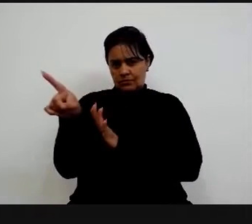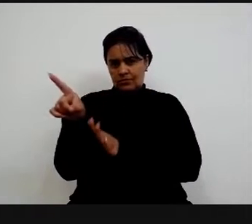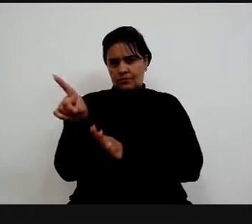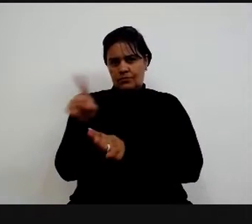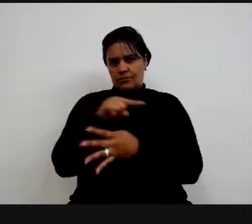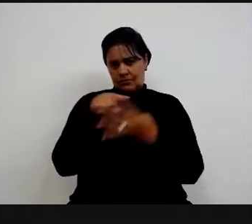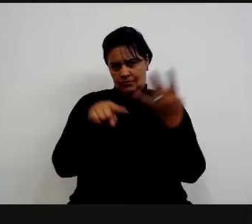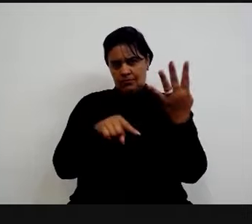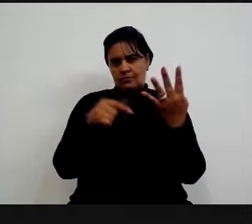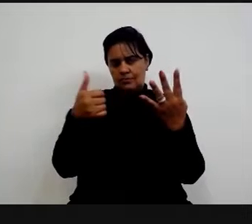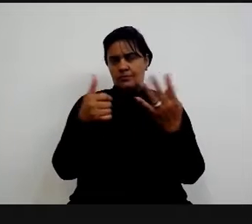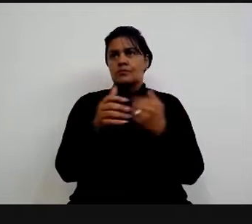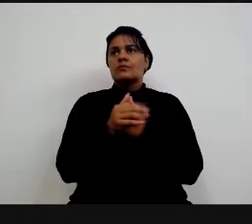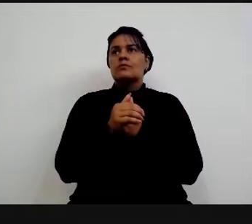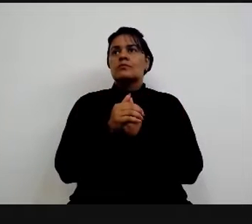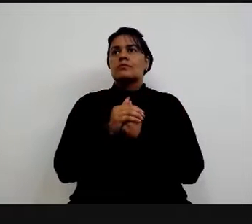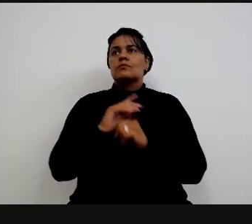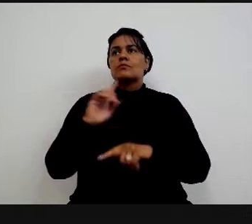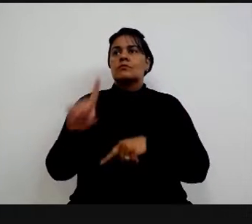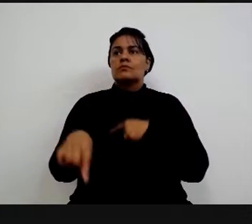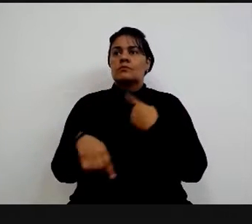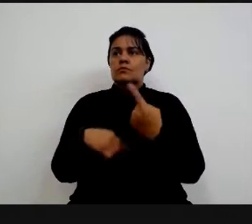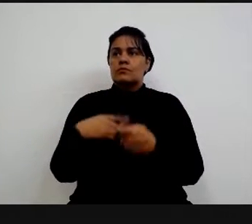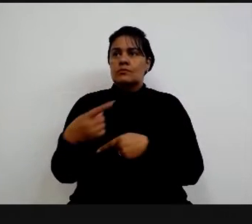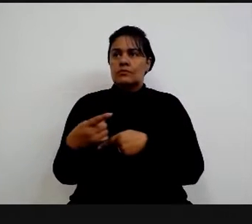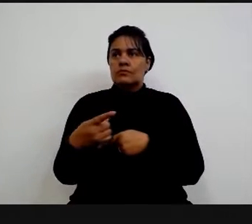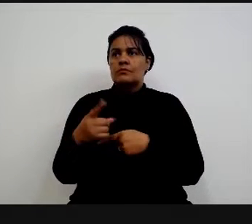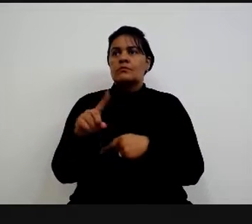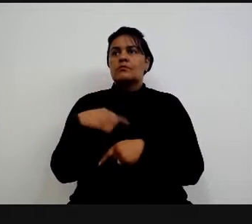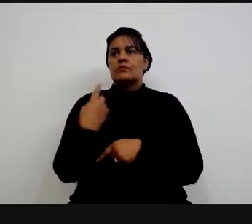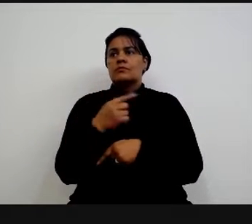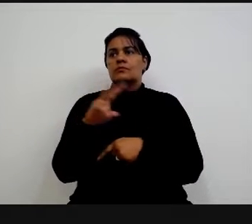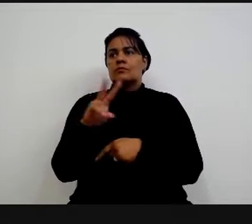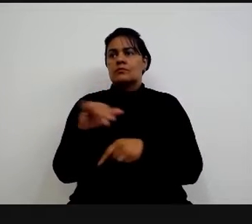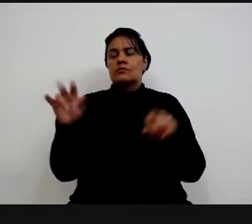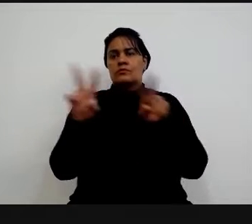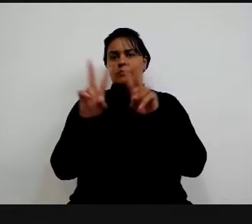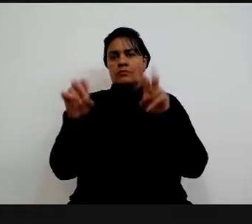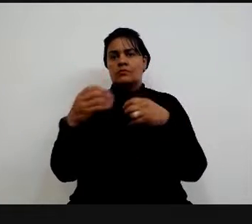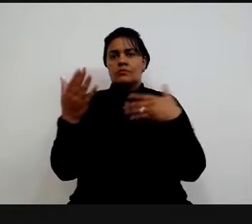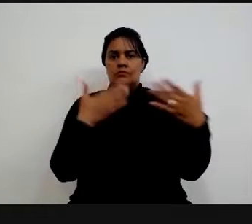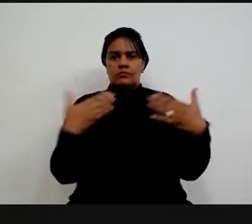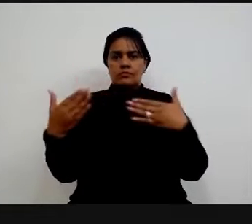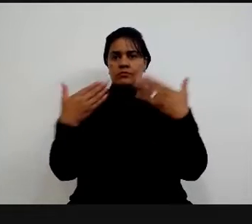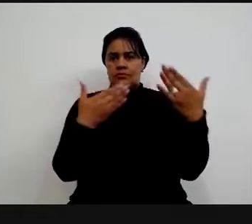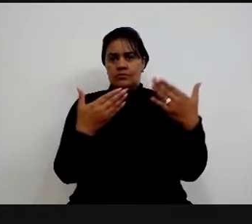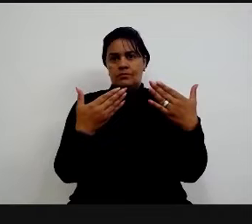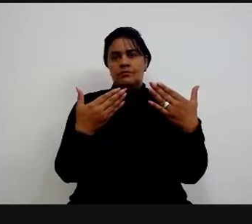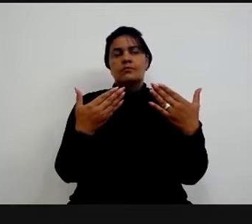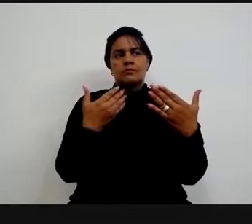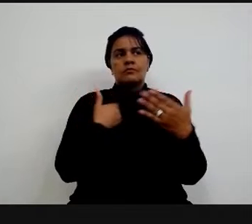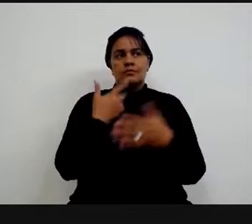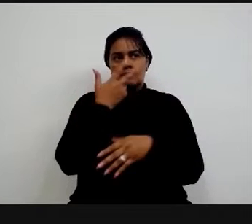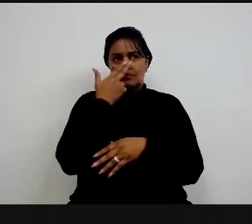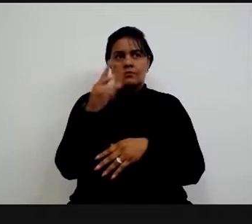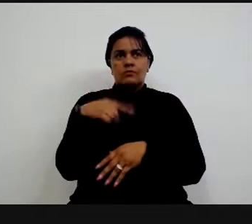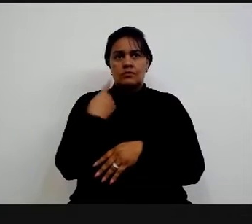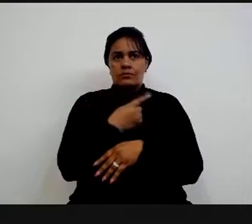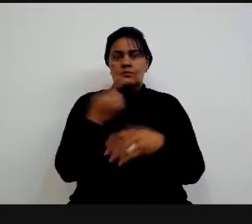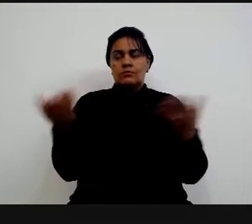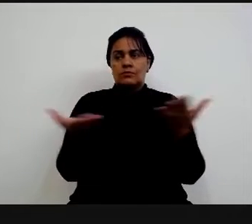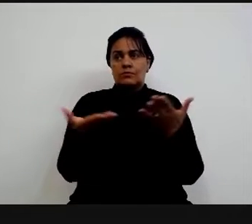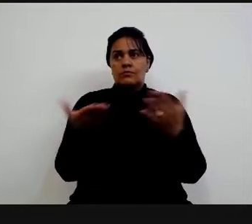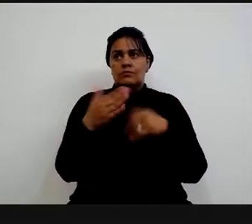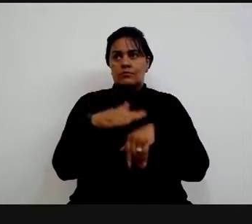provocadora, e, na sequência, a gente vai tratar como uma conversa. Acho que o que a gente está buscando aqui,